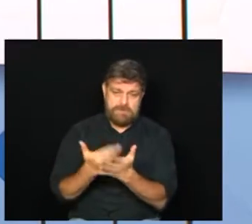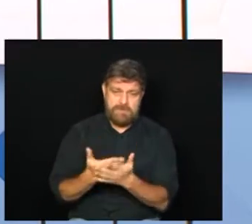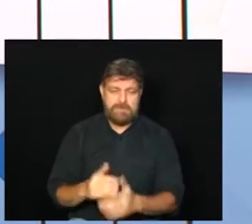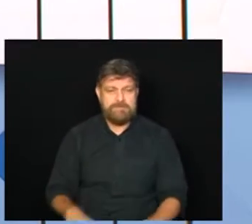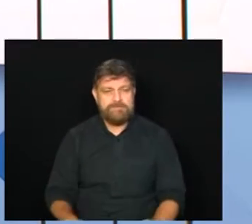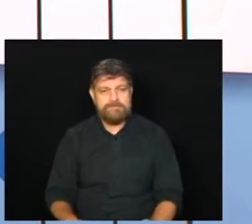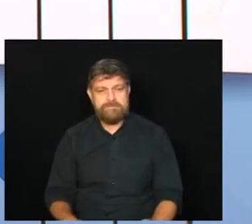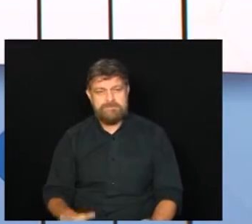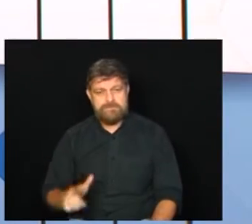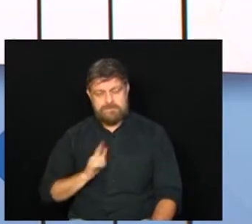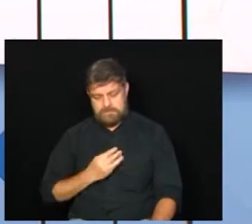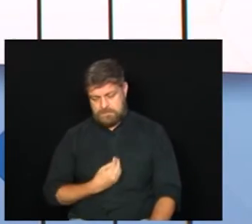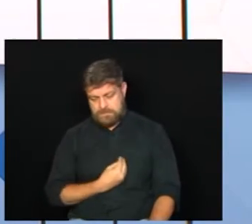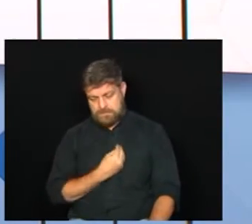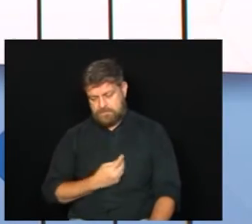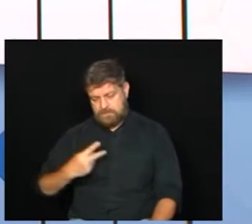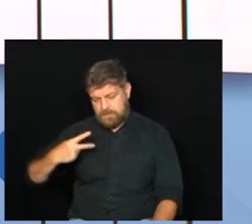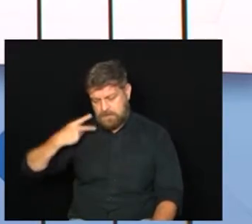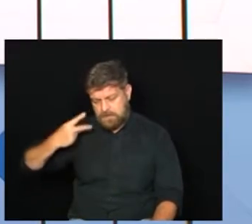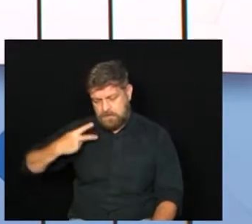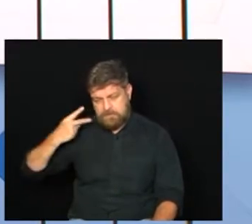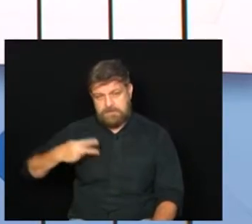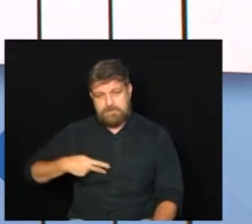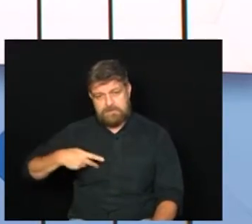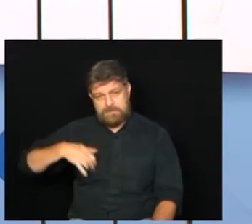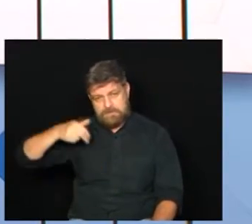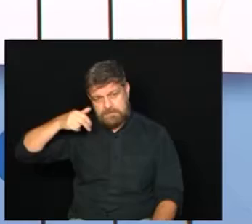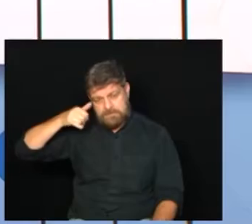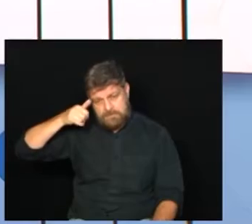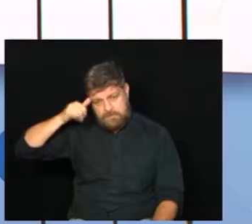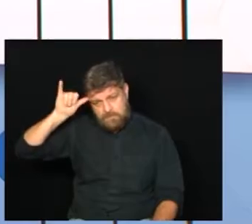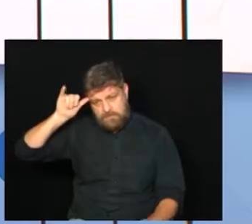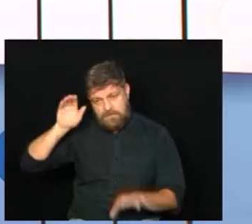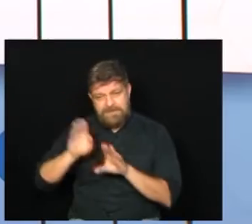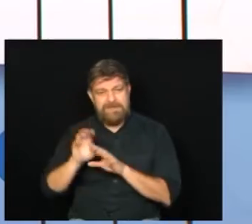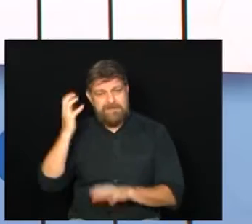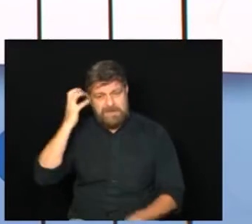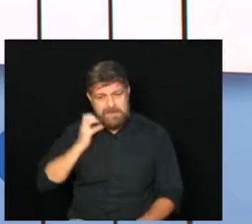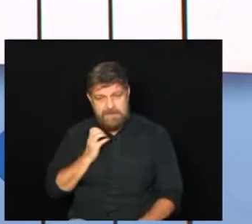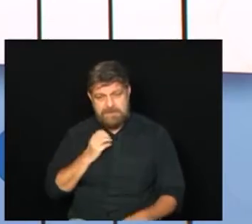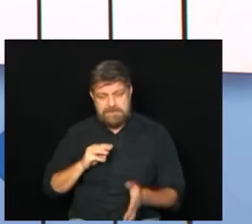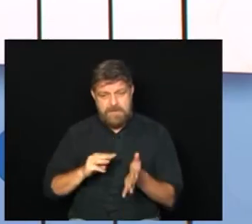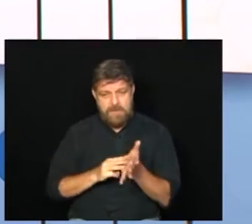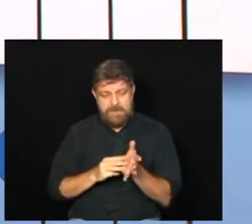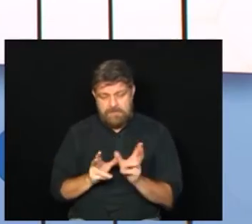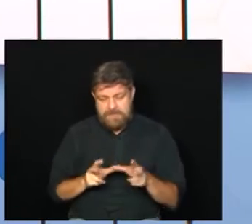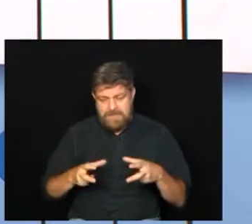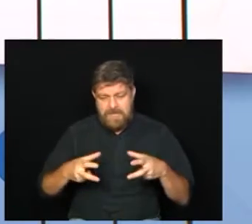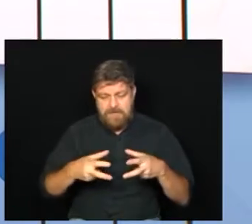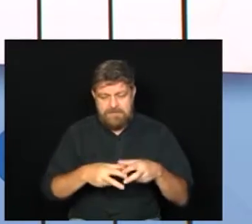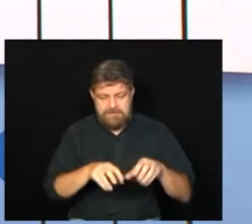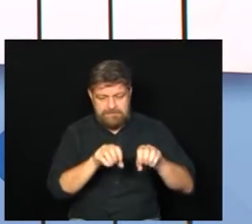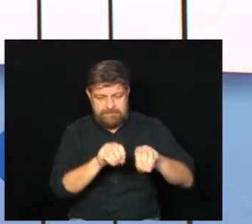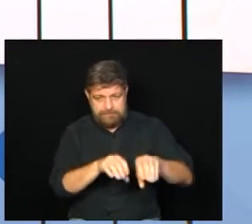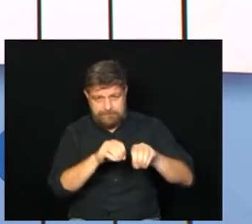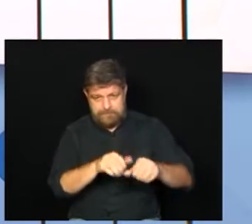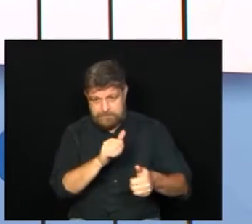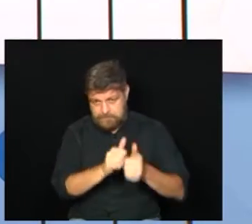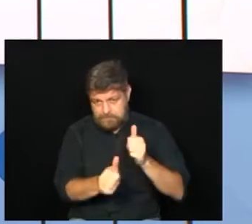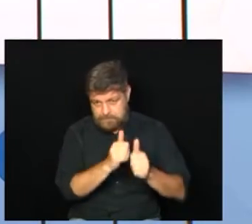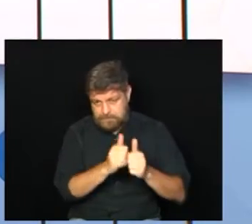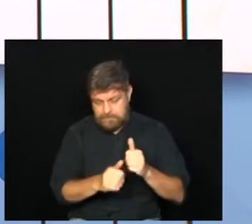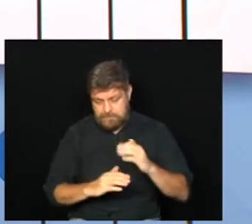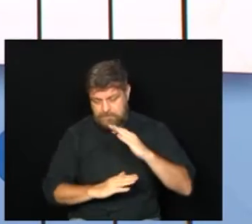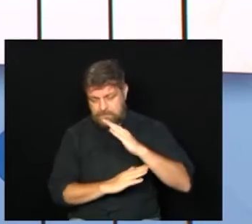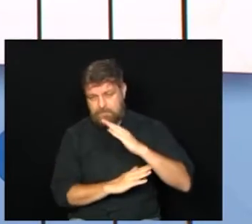E com a presença dos vereadores Paulo Búfalo e Guida Calisto, que fazem parte da Comissão de Educação e Esporte da